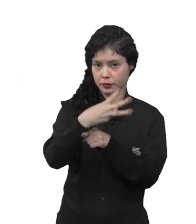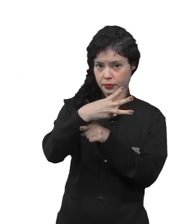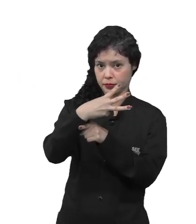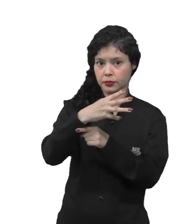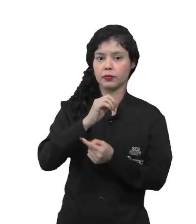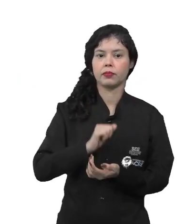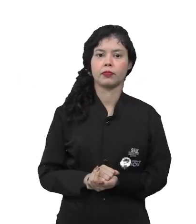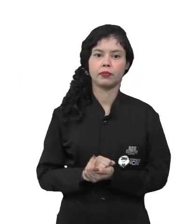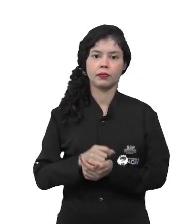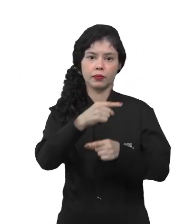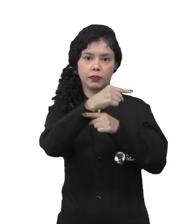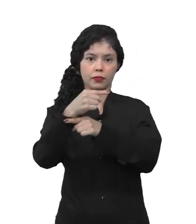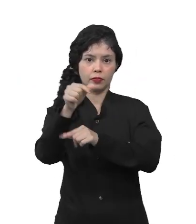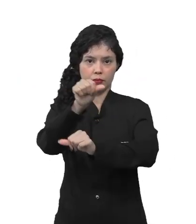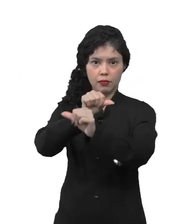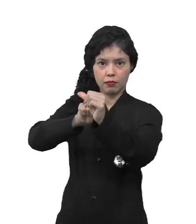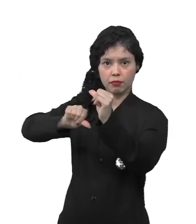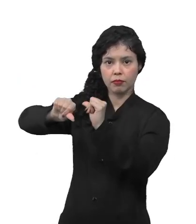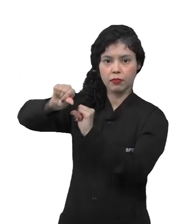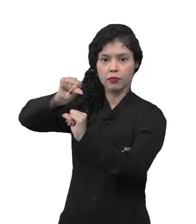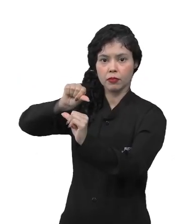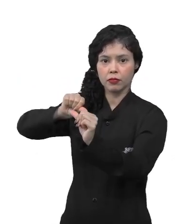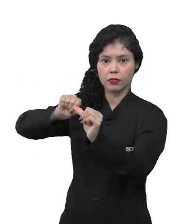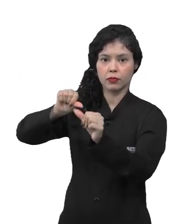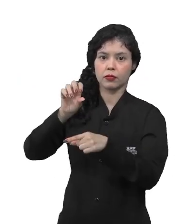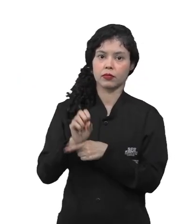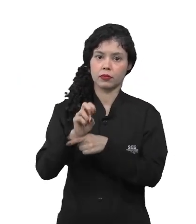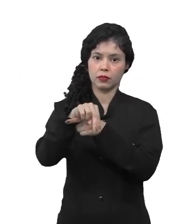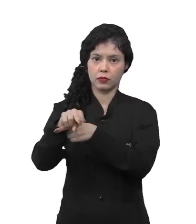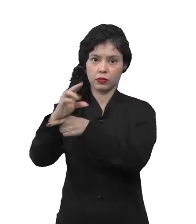NH3 vai se transformar tanto em